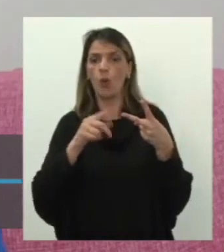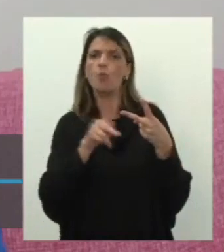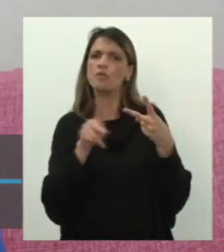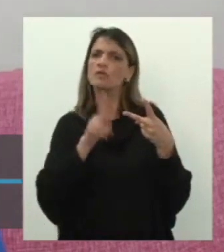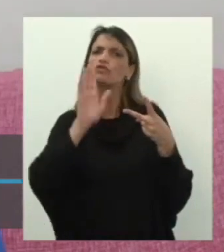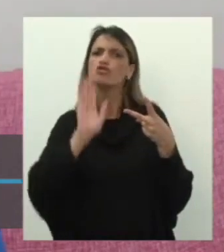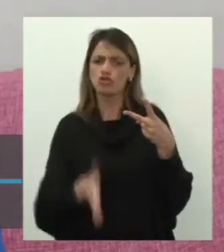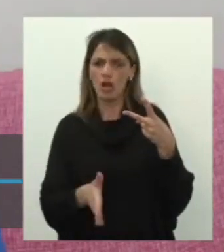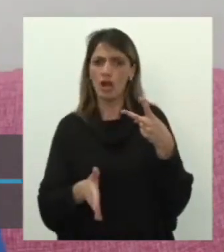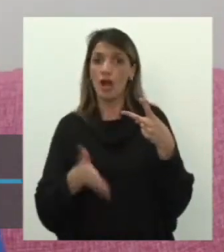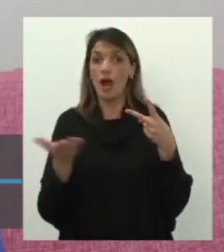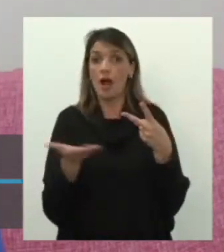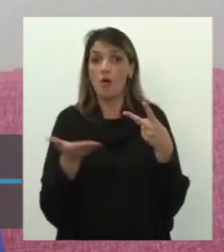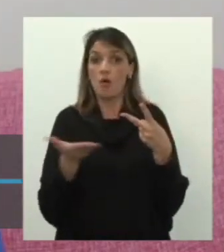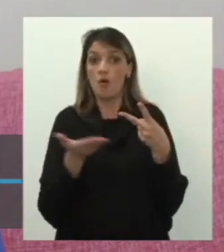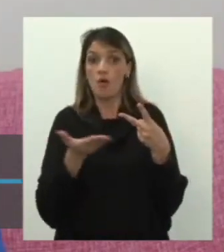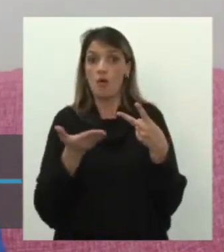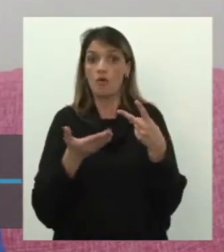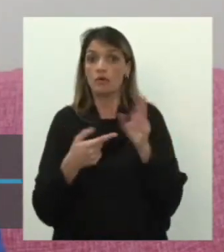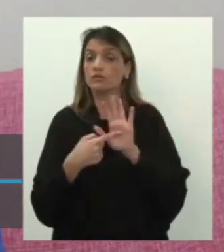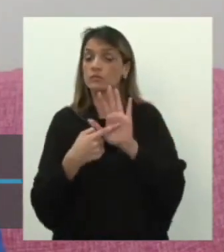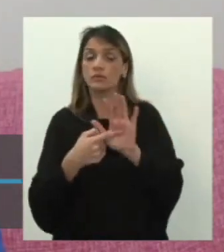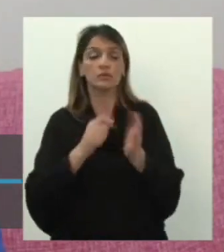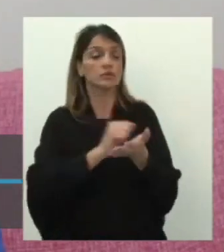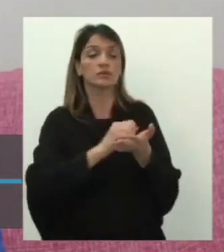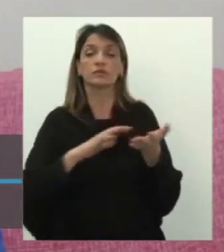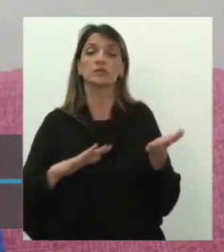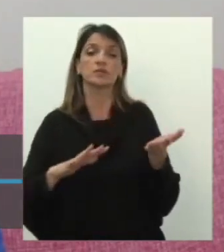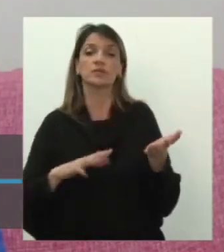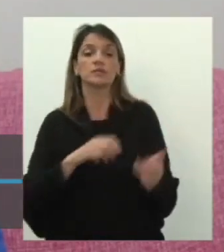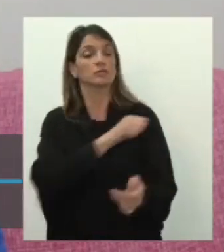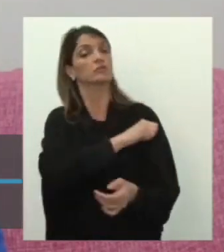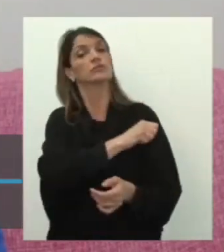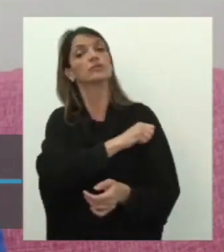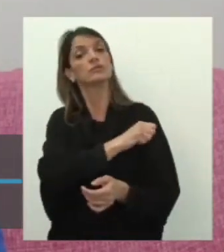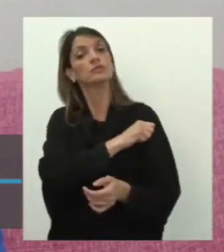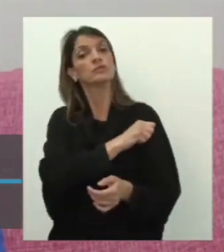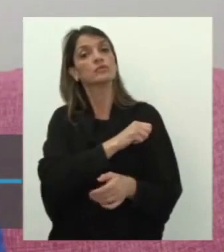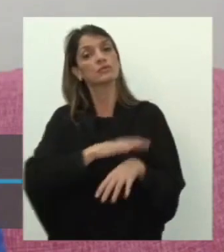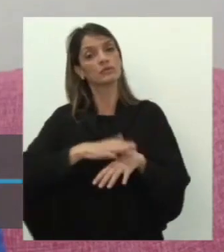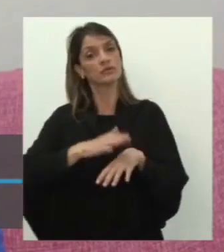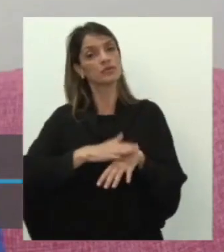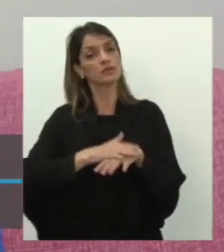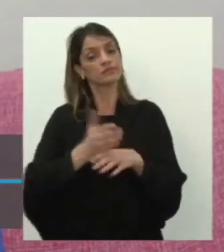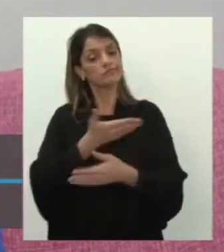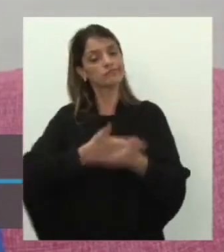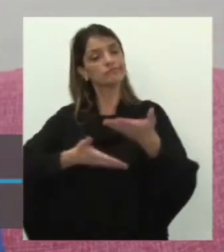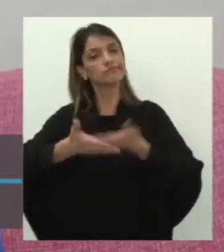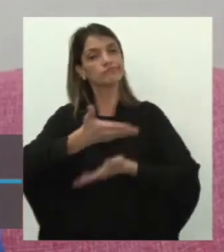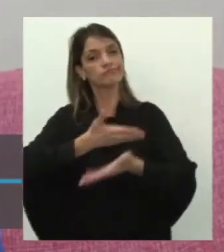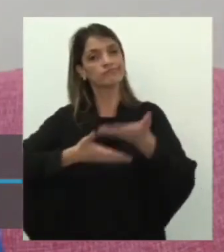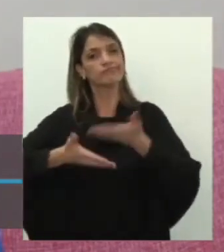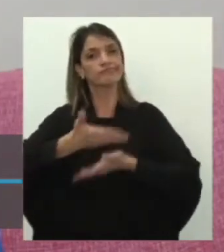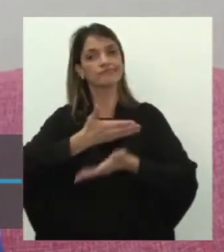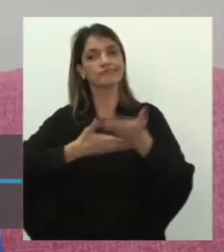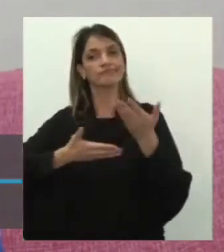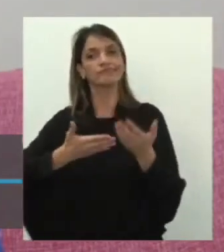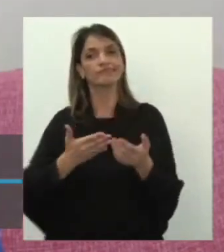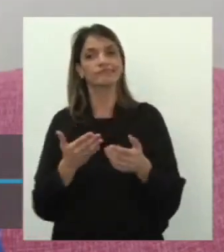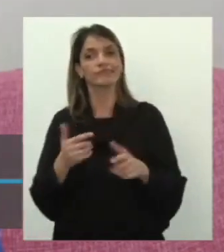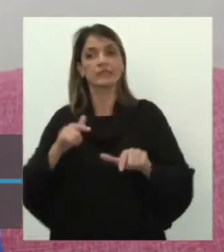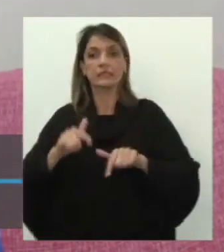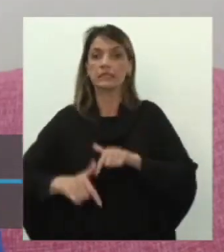pode delegar as atividades e esses alunos então vão fazer essa interação procurando trabalhar